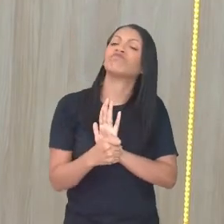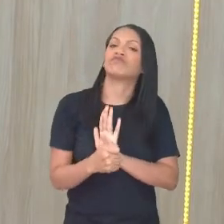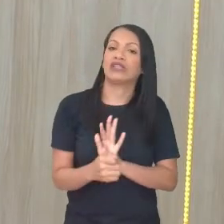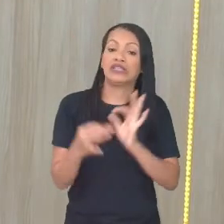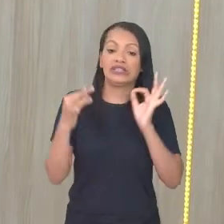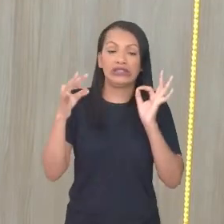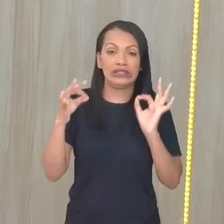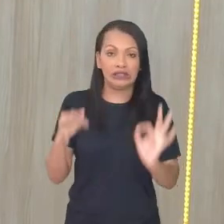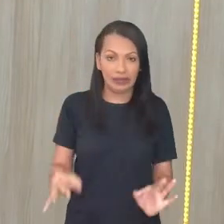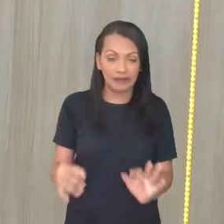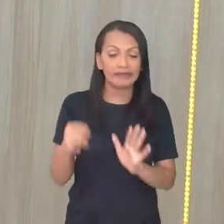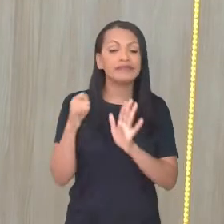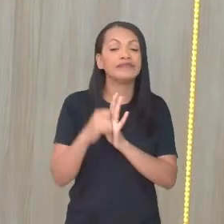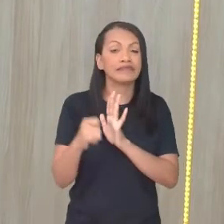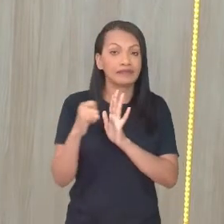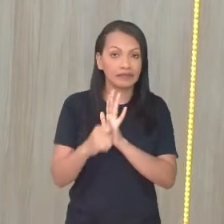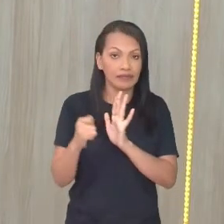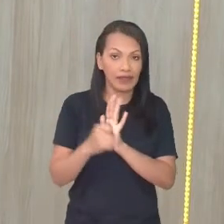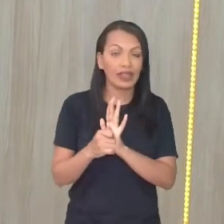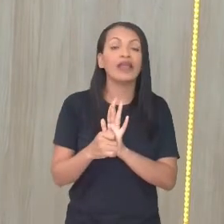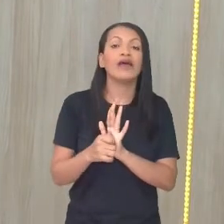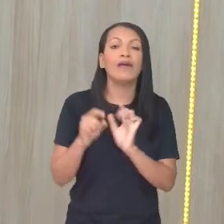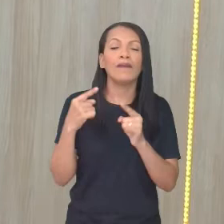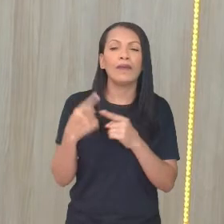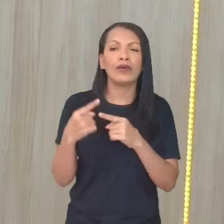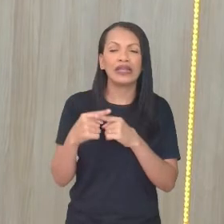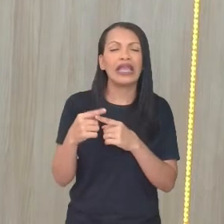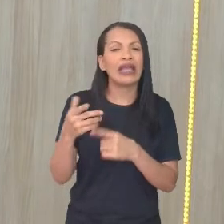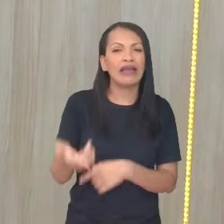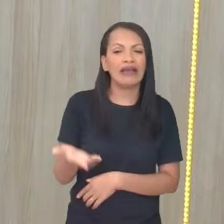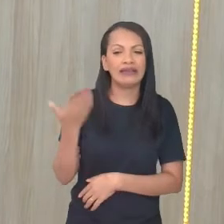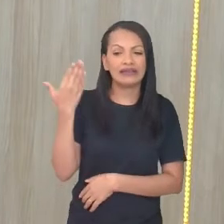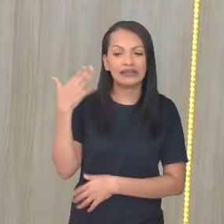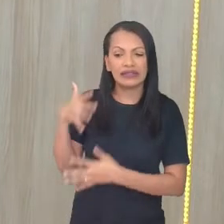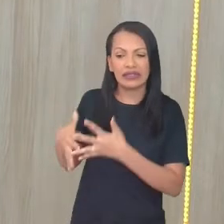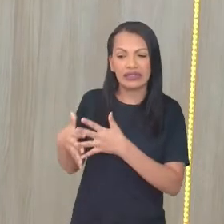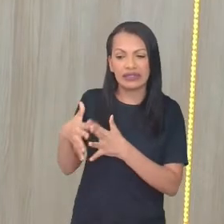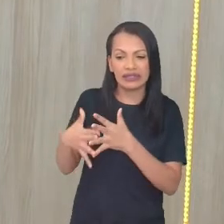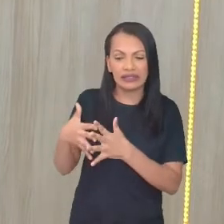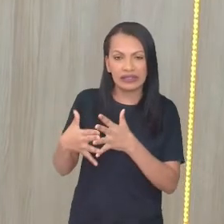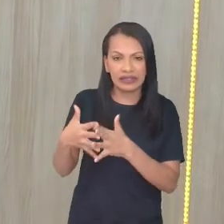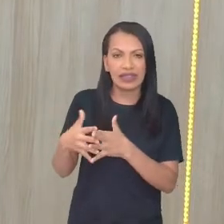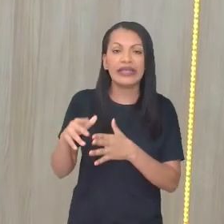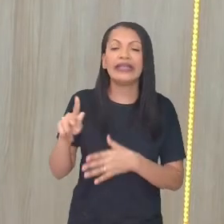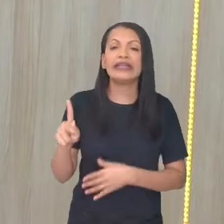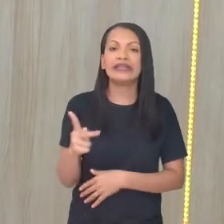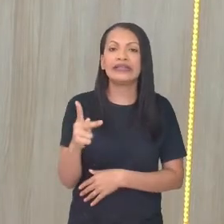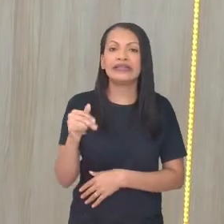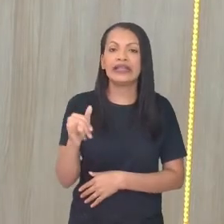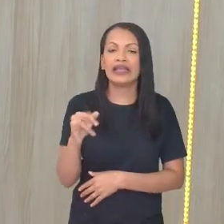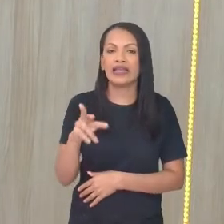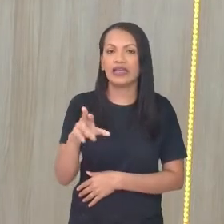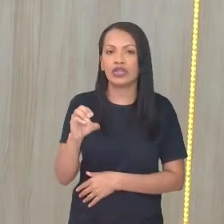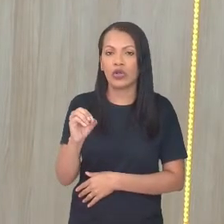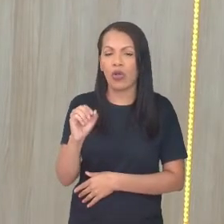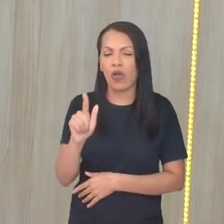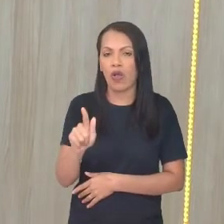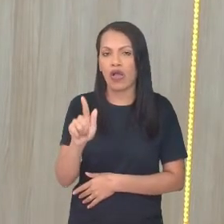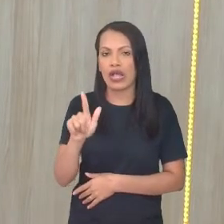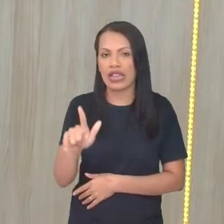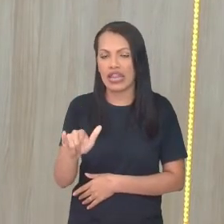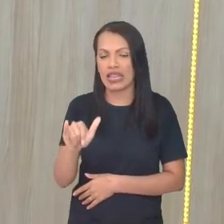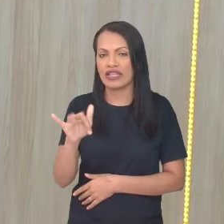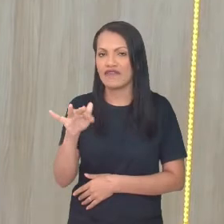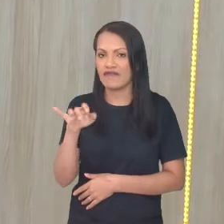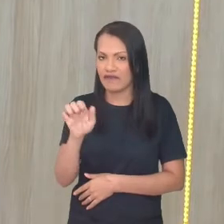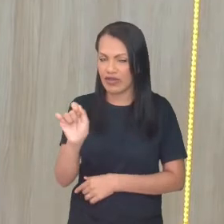né, a escrita egípcia, que era bem complexa, né, a chamada escrita hieroglífica. Vou falar sobre ela antes do